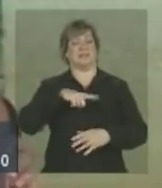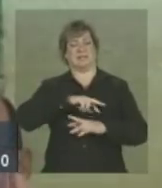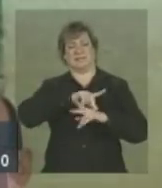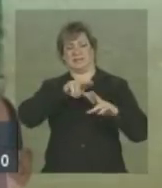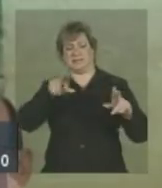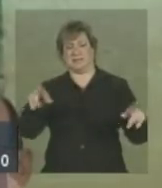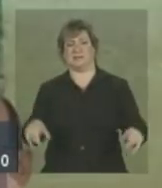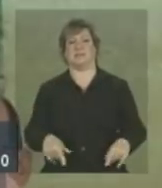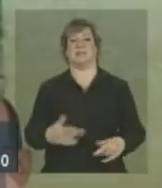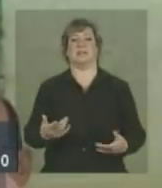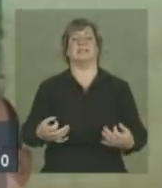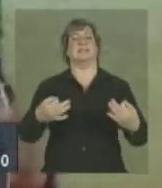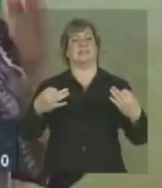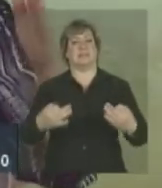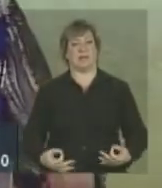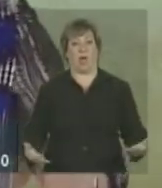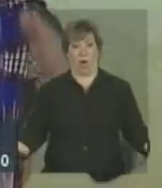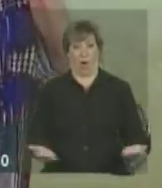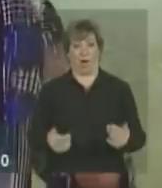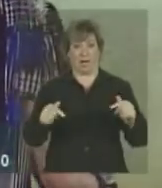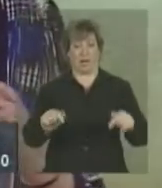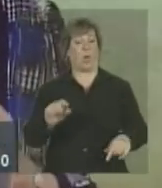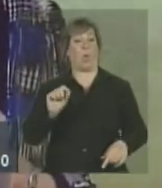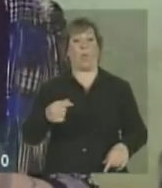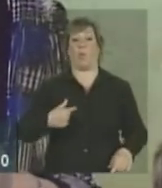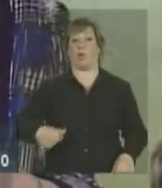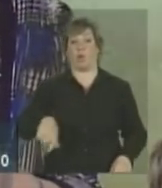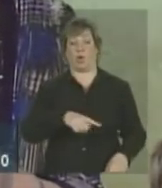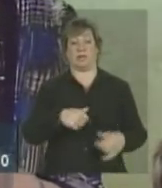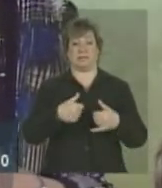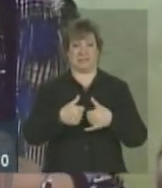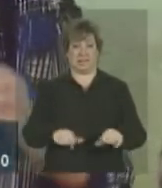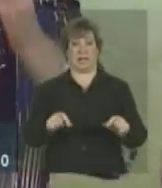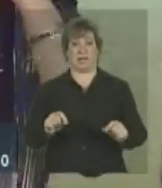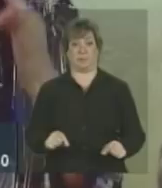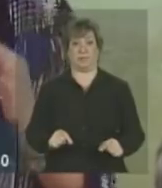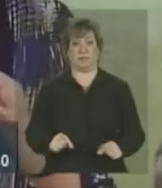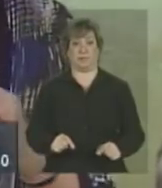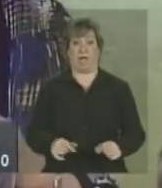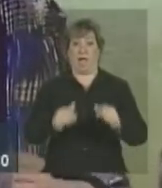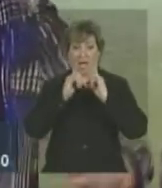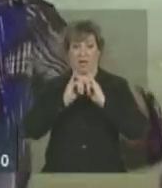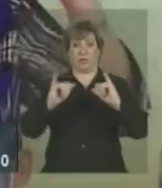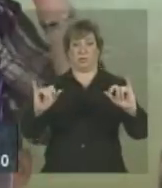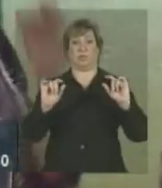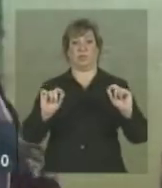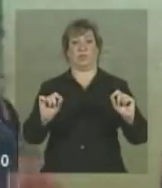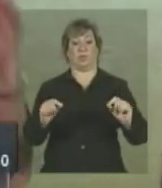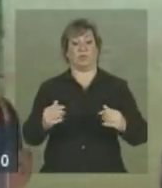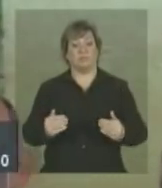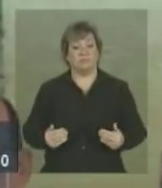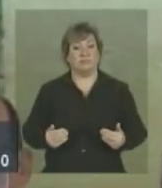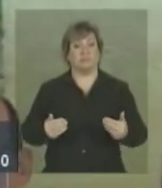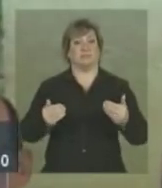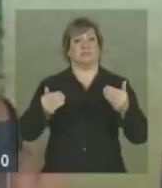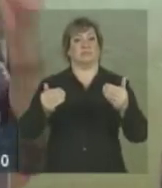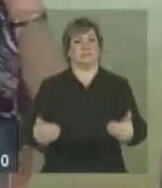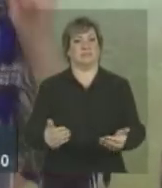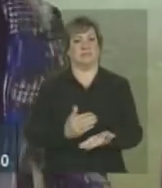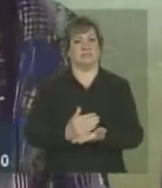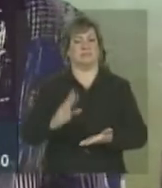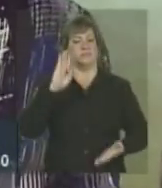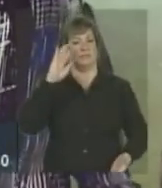e, certamente, hoje aqui o que nós estamos anunciando é um passo fundamental